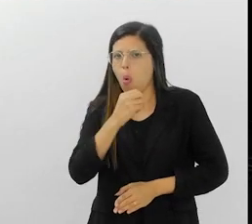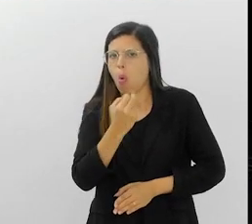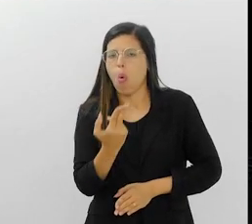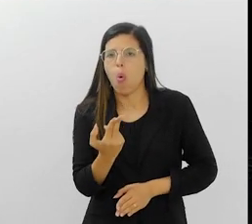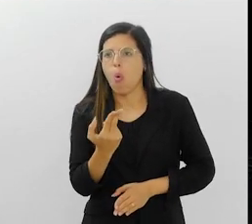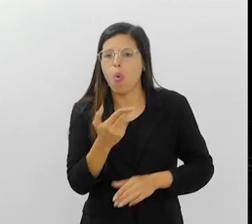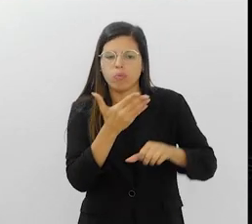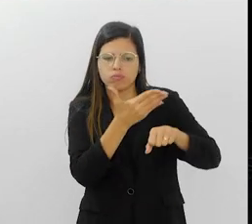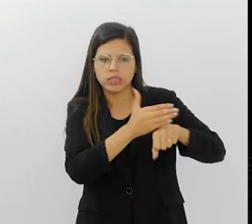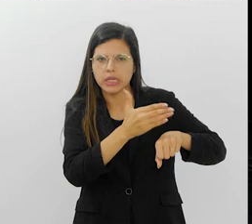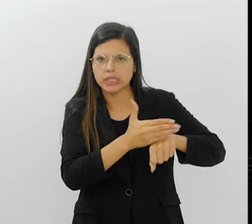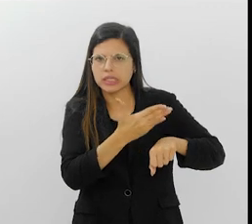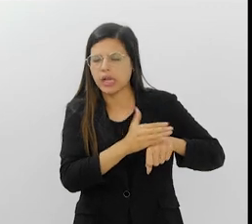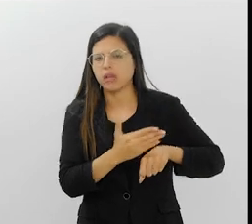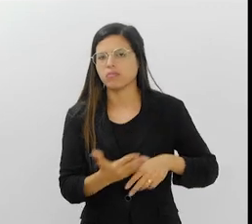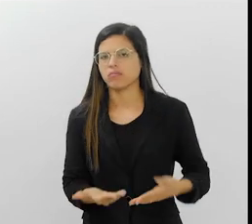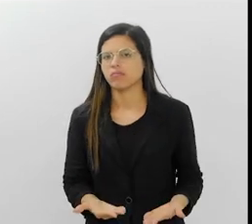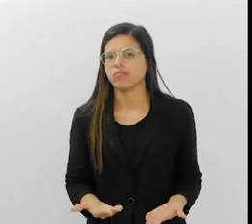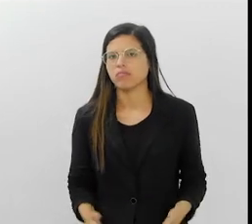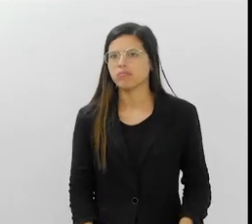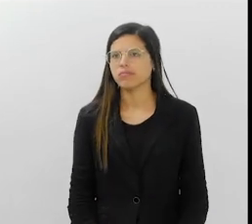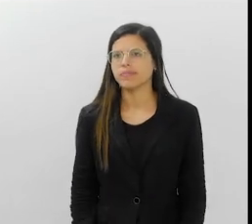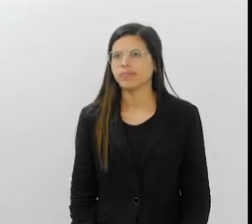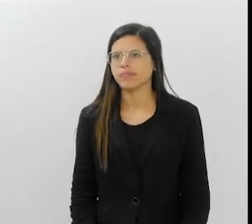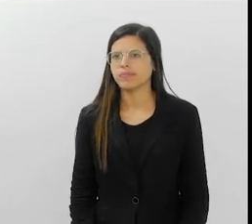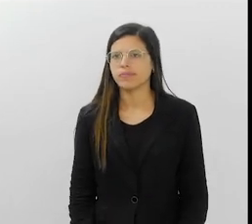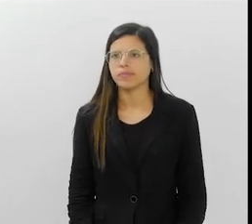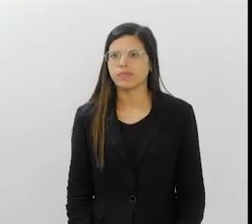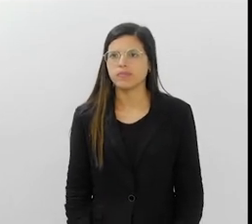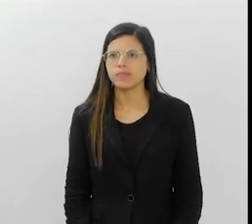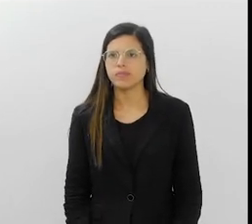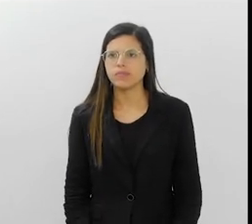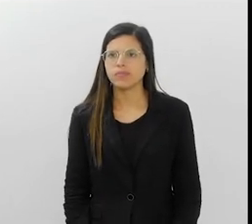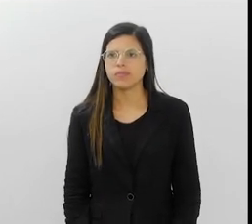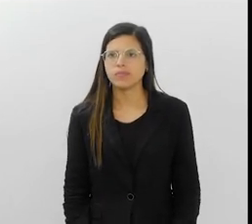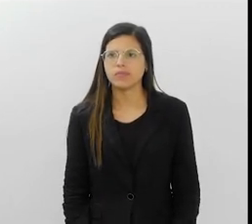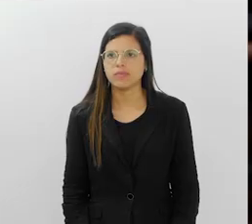dom ou você foi treinado para isso? Eu tenho o dom.